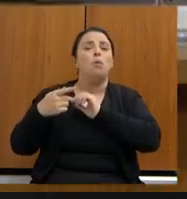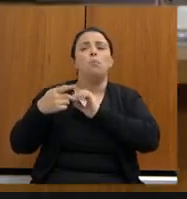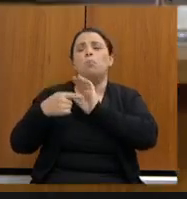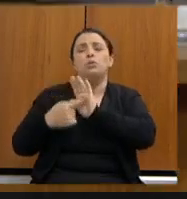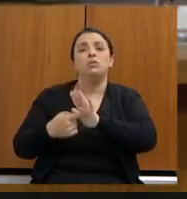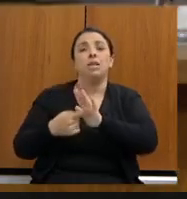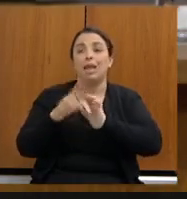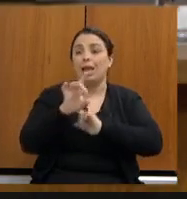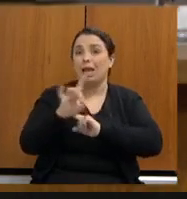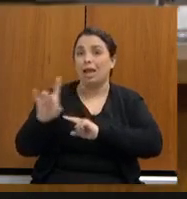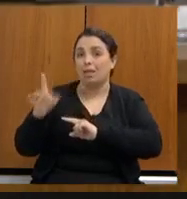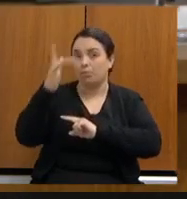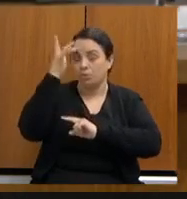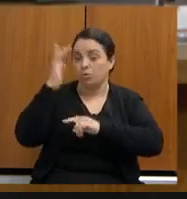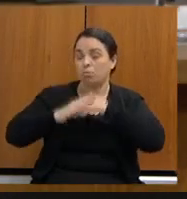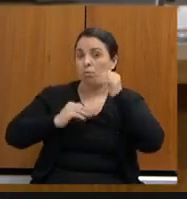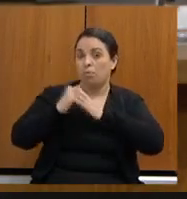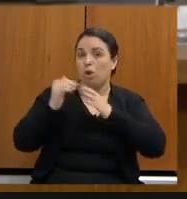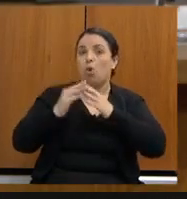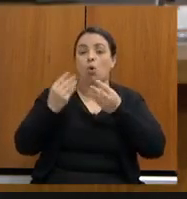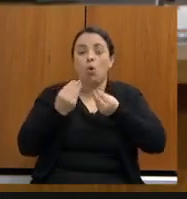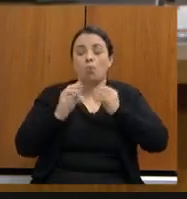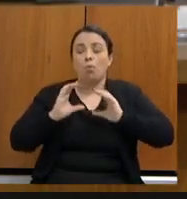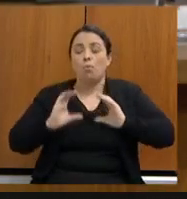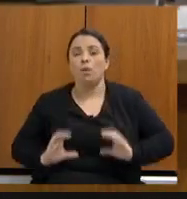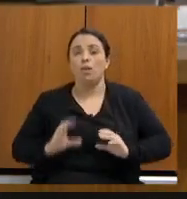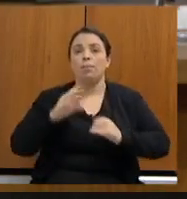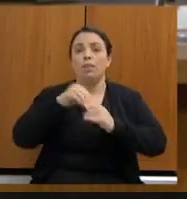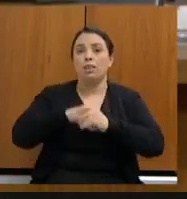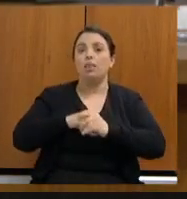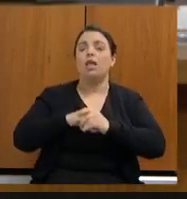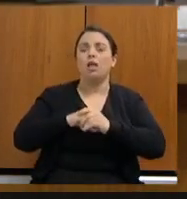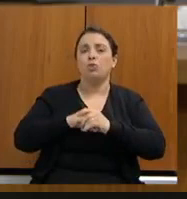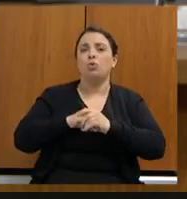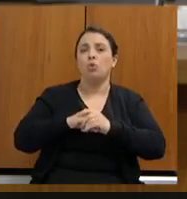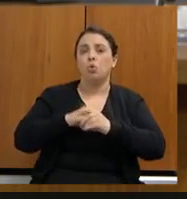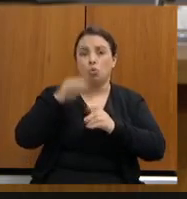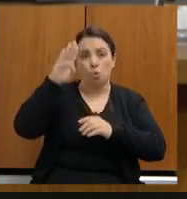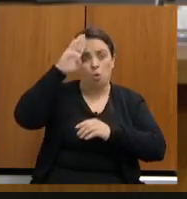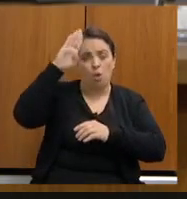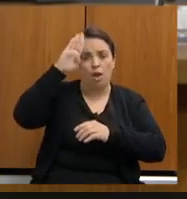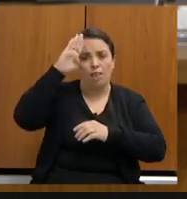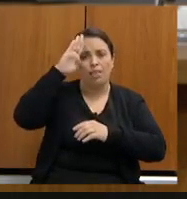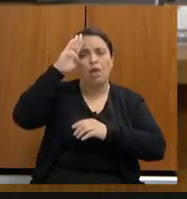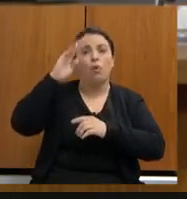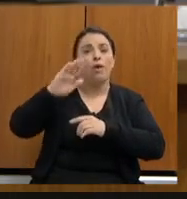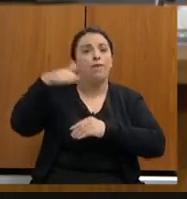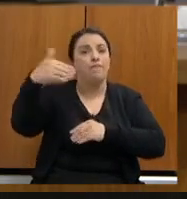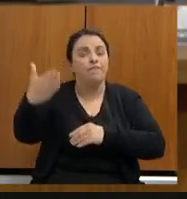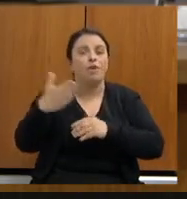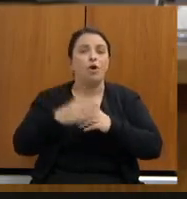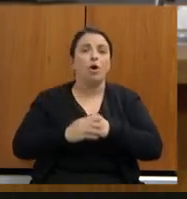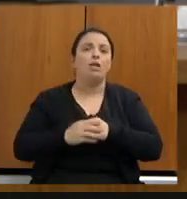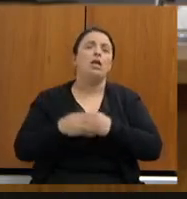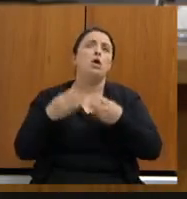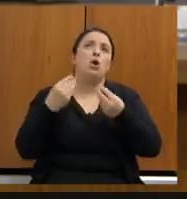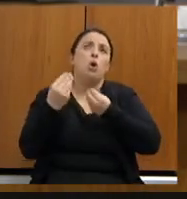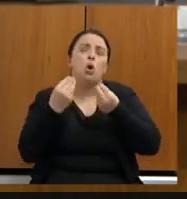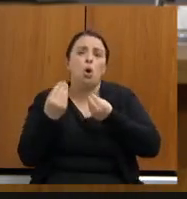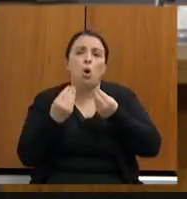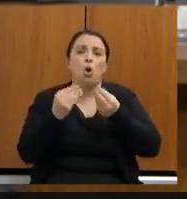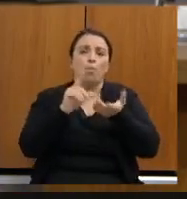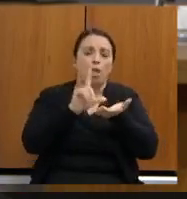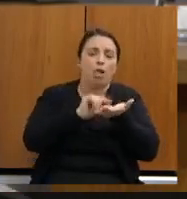dos quartéis nos atendimentos das ocorrências nós tivemos depois Protocolos de desinfecção de utilização das